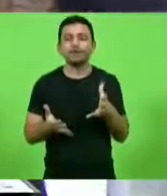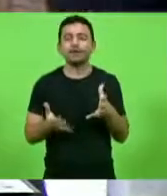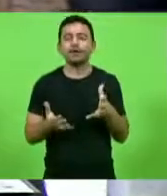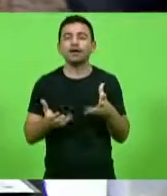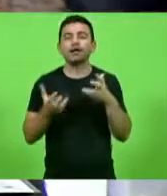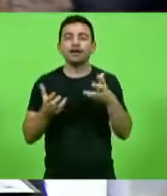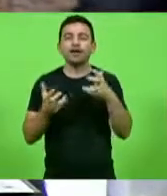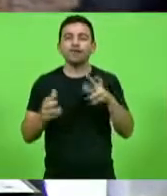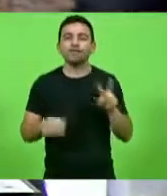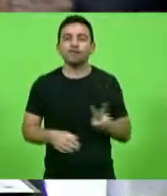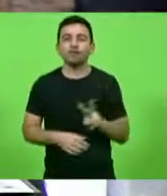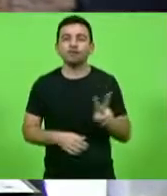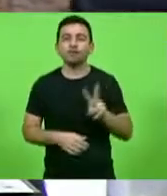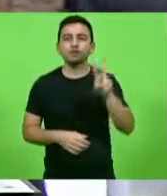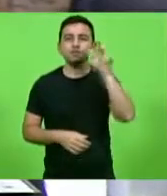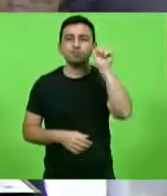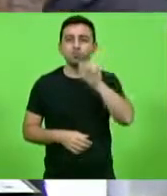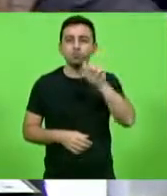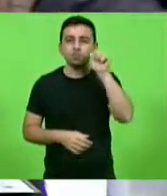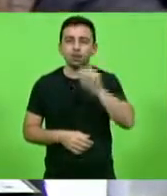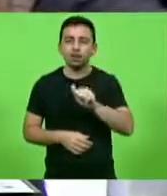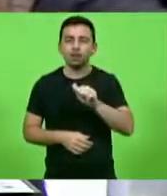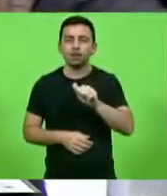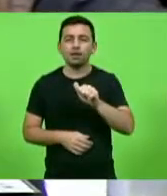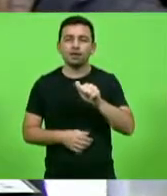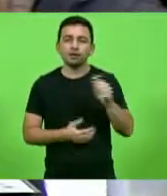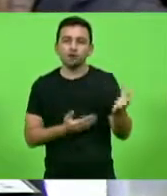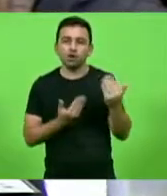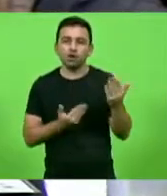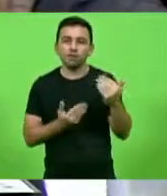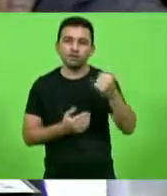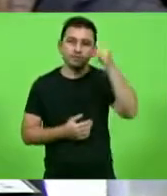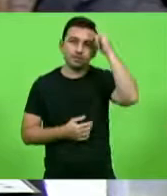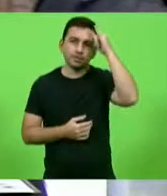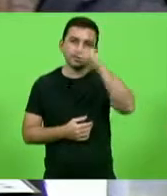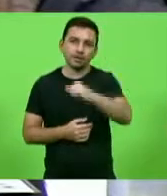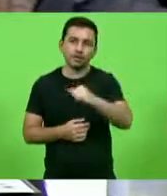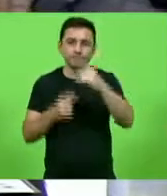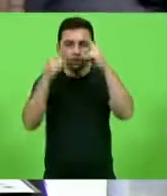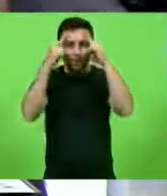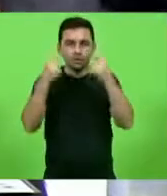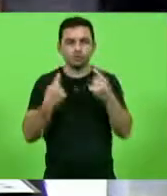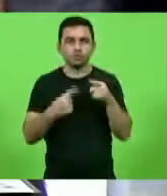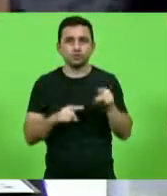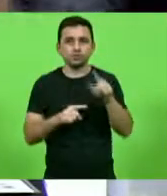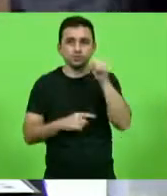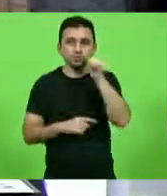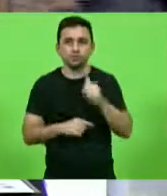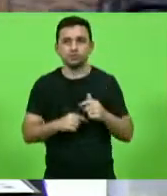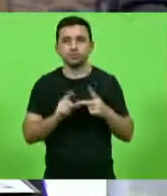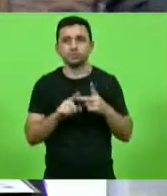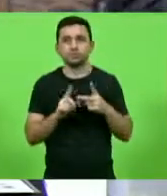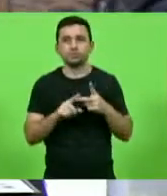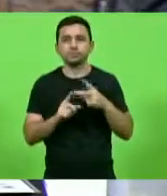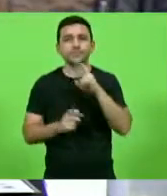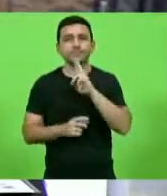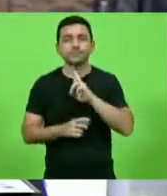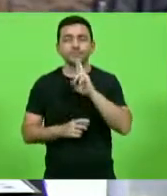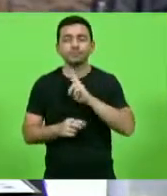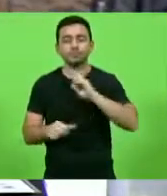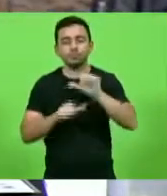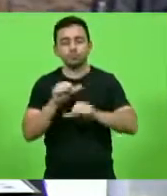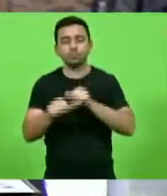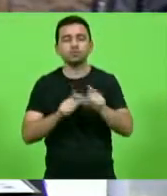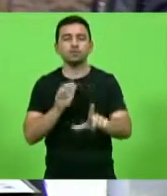a valorização de mulheres e meninas e a prevenção e combate à violência contra as mulheres. Do Rodrigo Minotto, que altera a